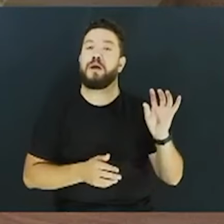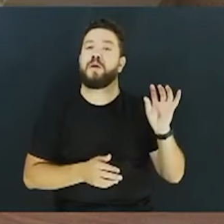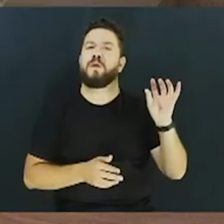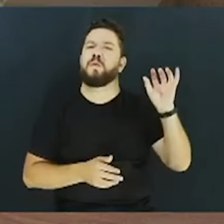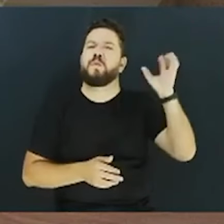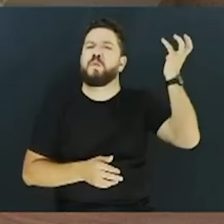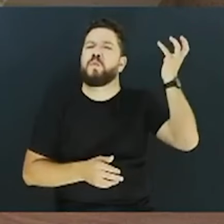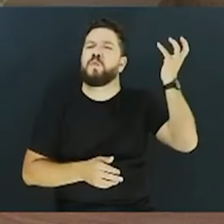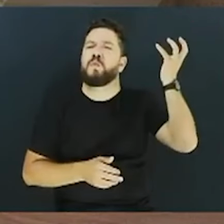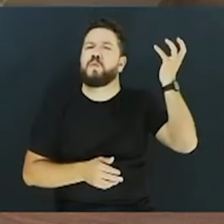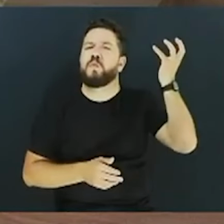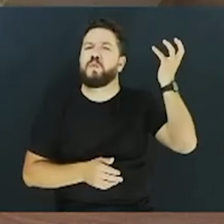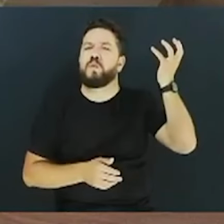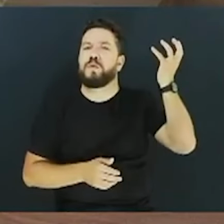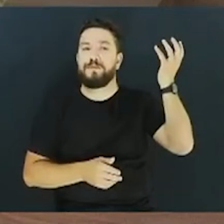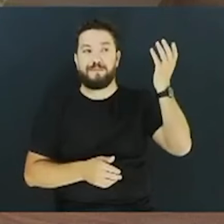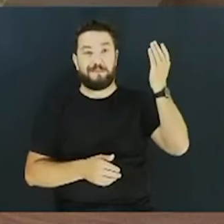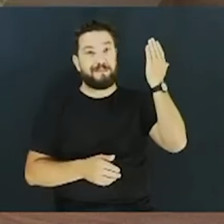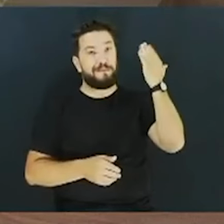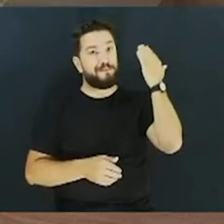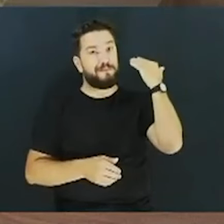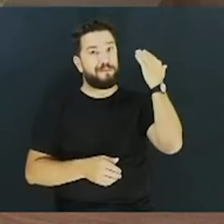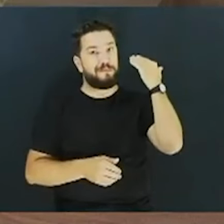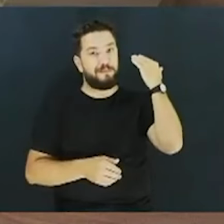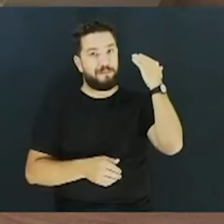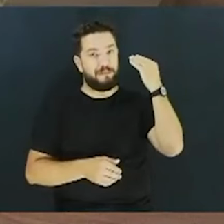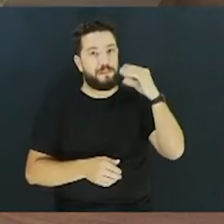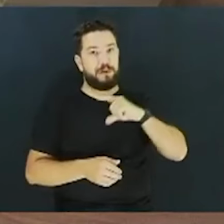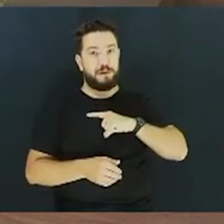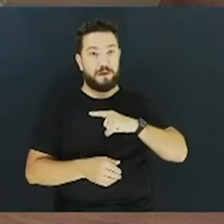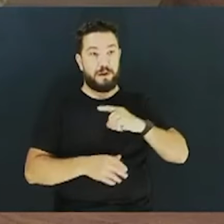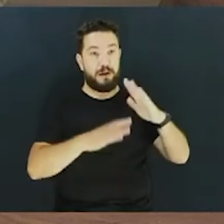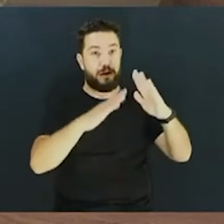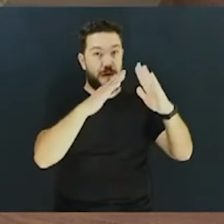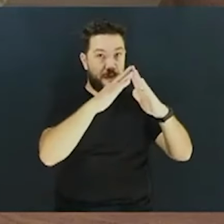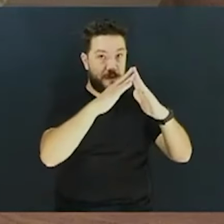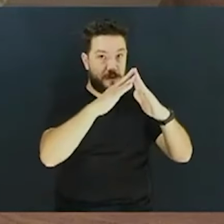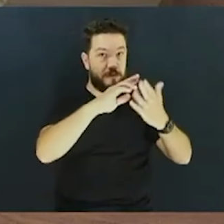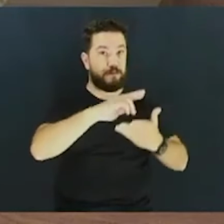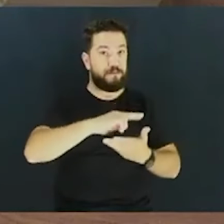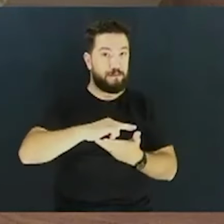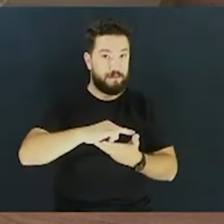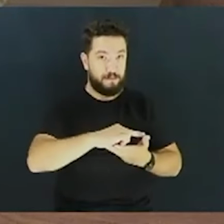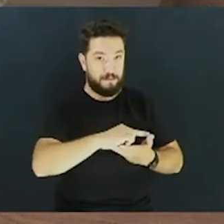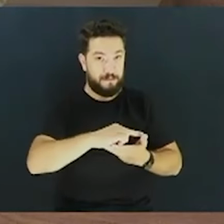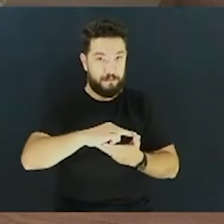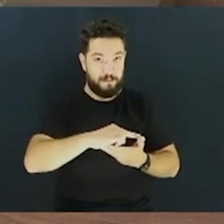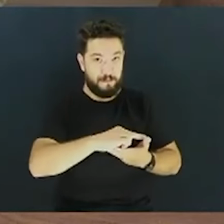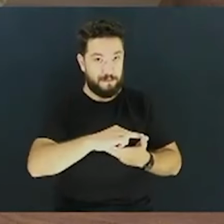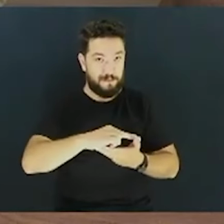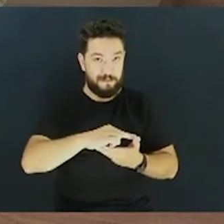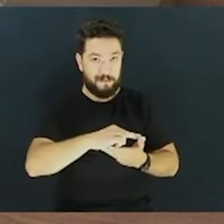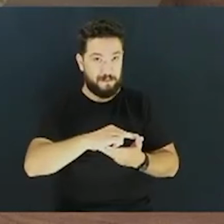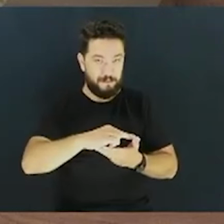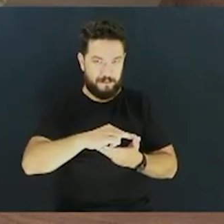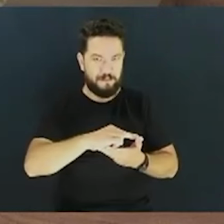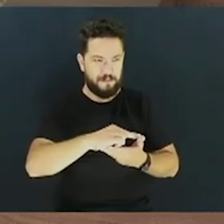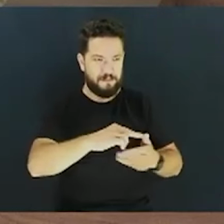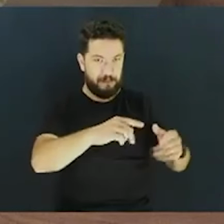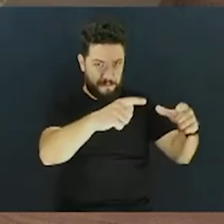num CMEI, num espaço de educação, que foi